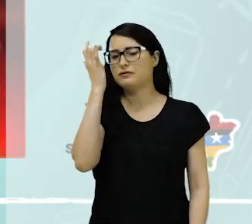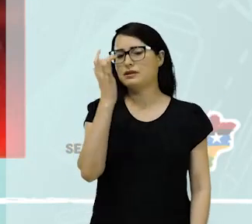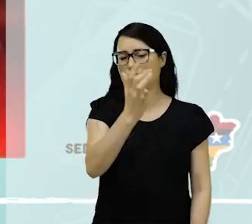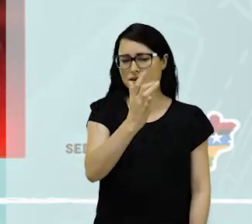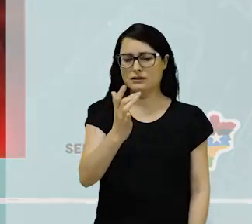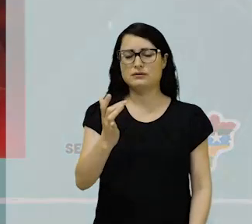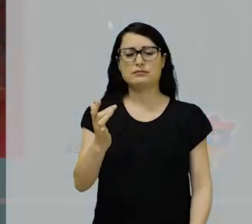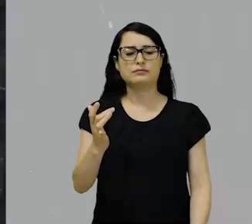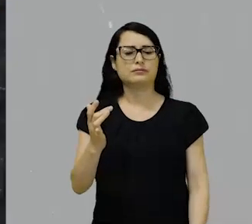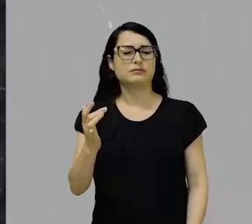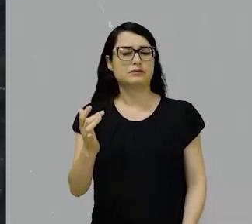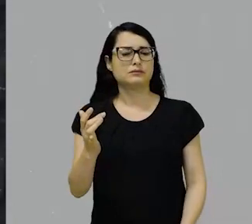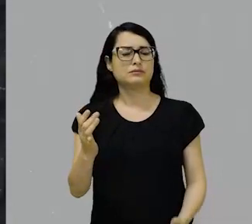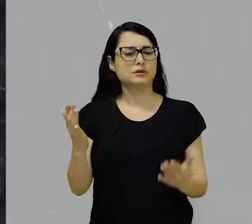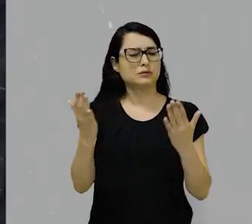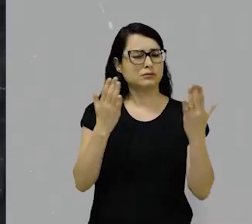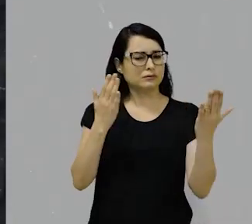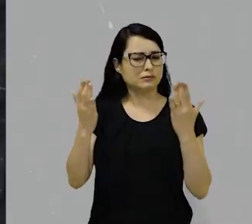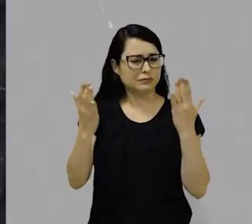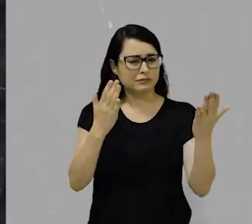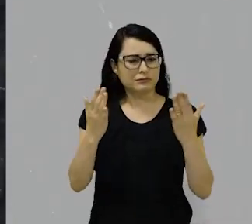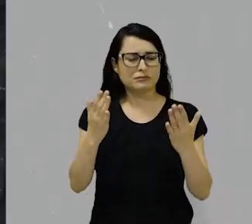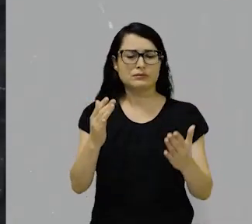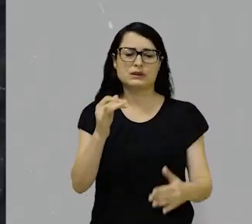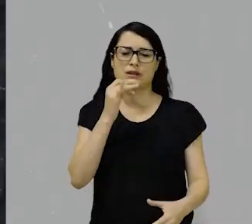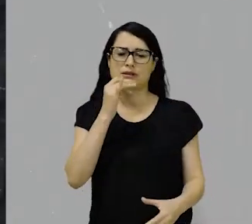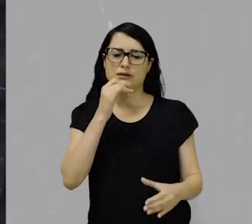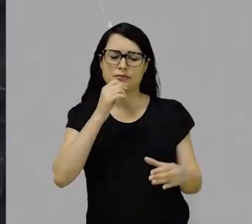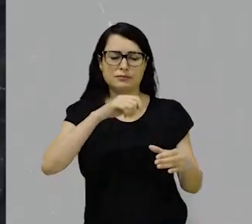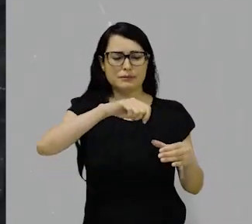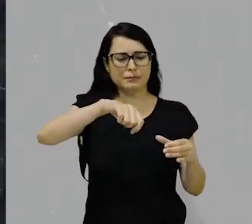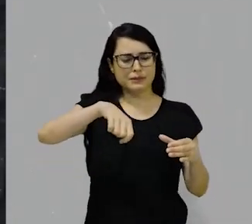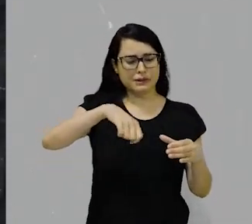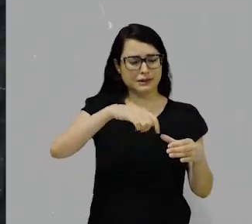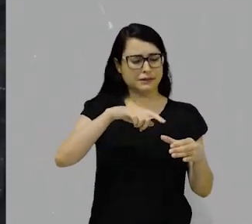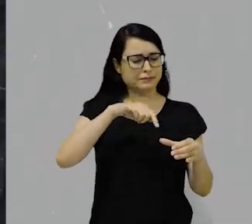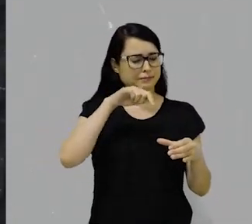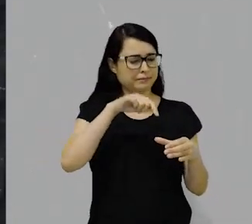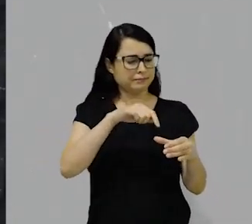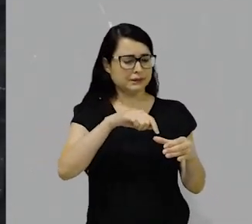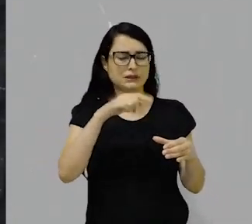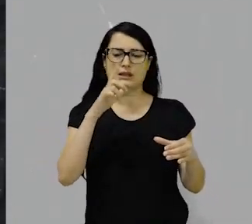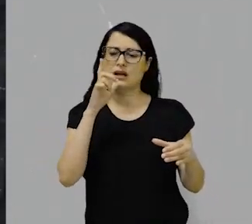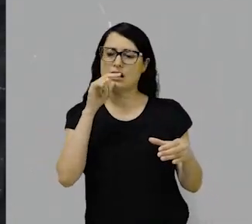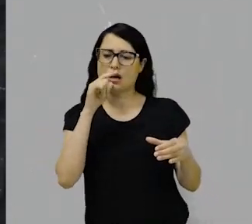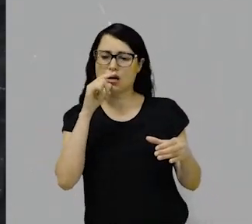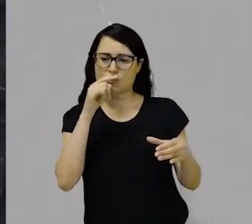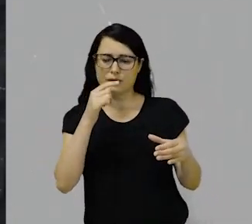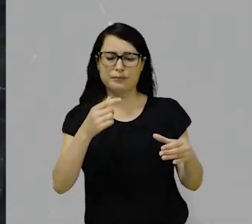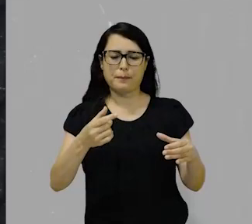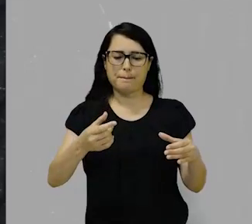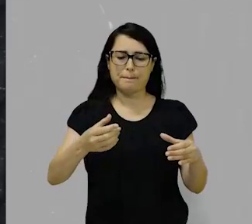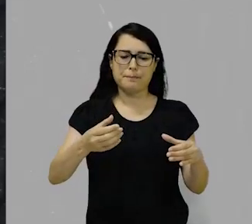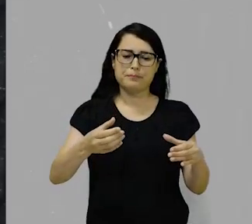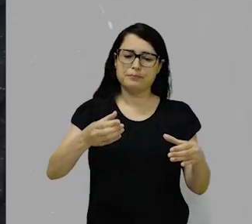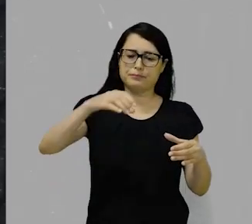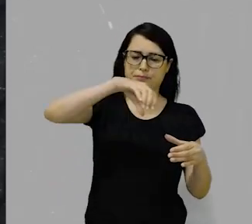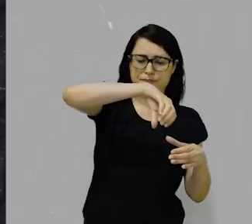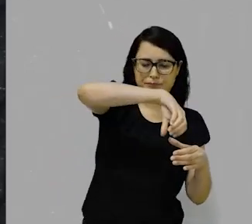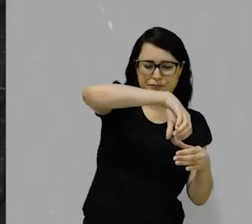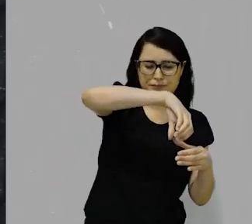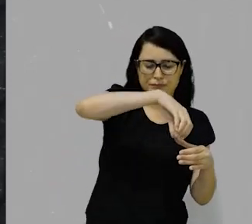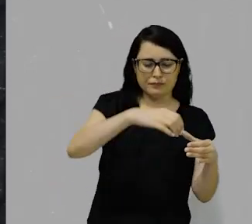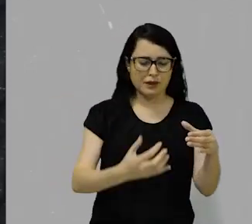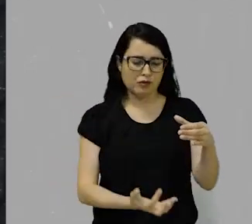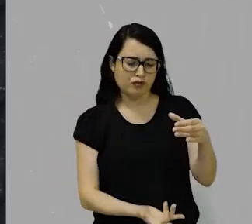uma analogia. Imagina que eu pego uma panelazinha, boto água dentro dessa panela e boto essa